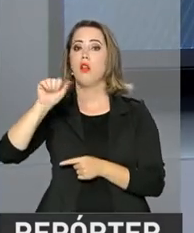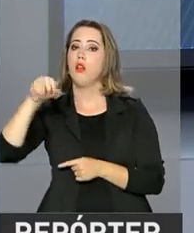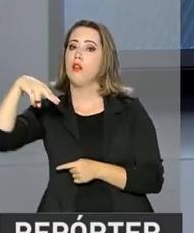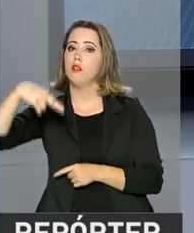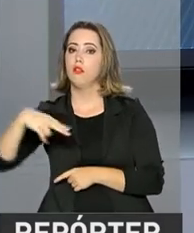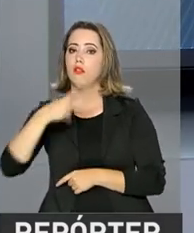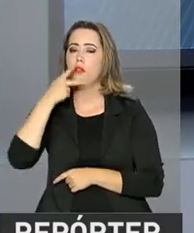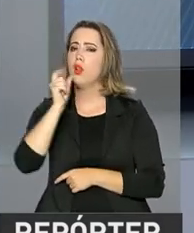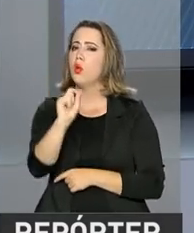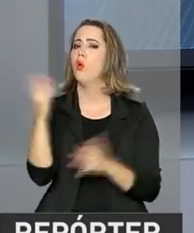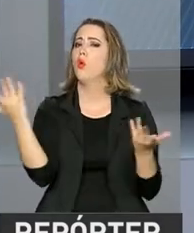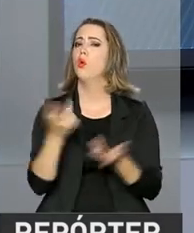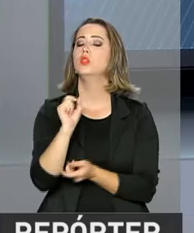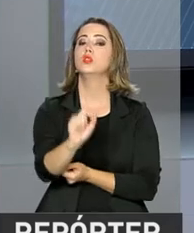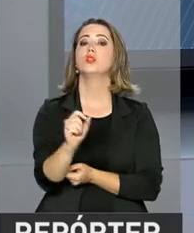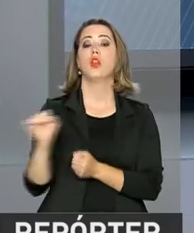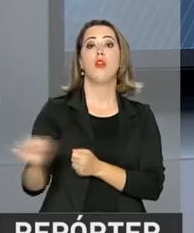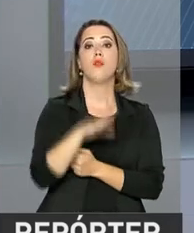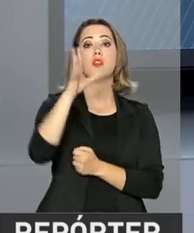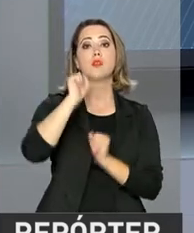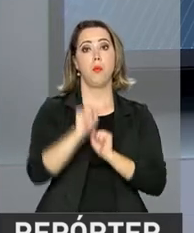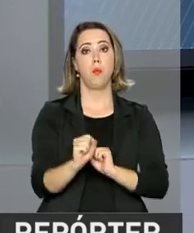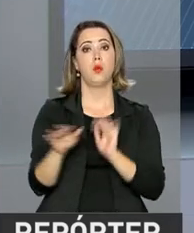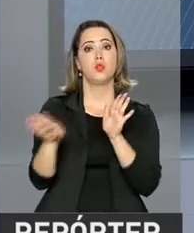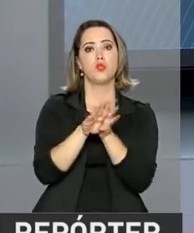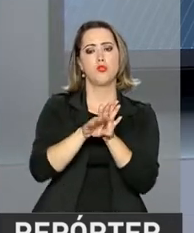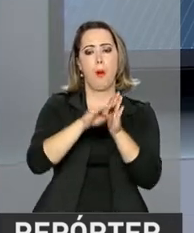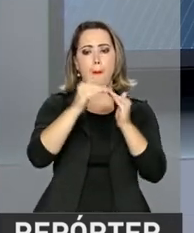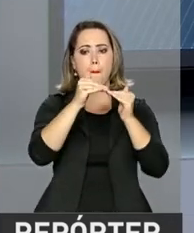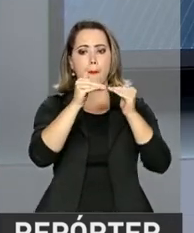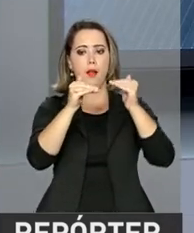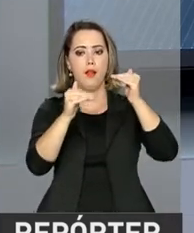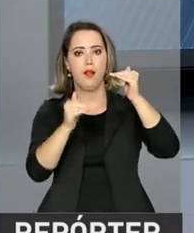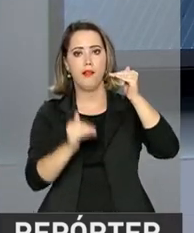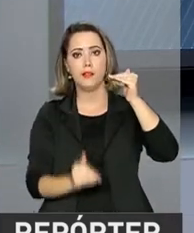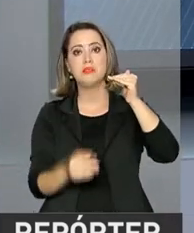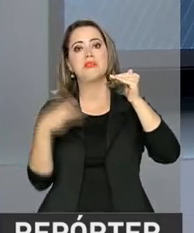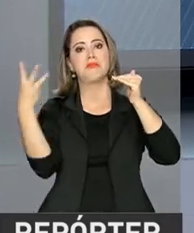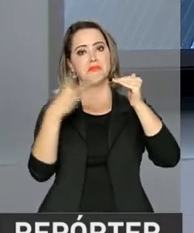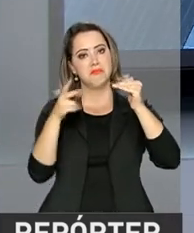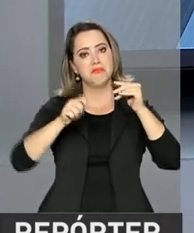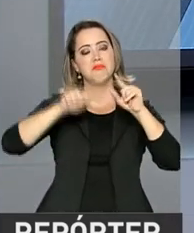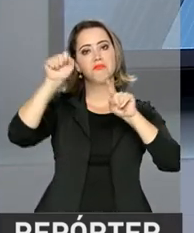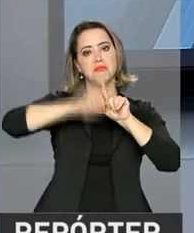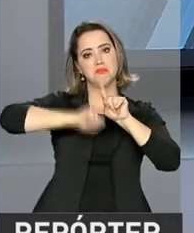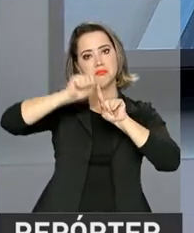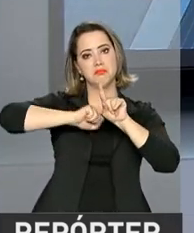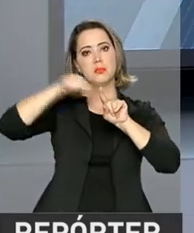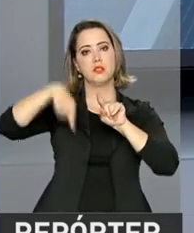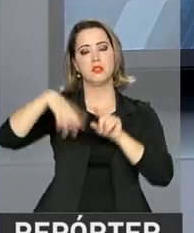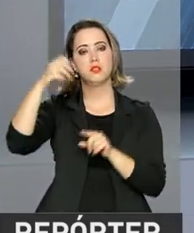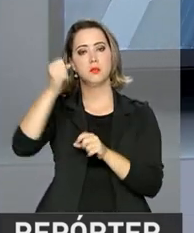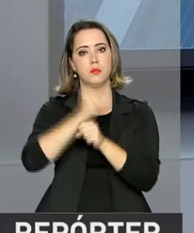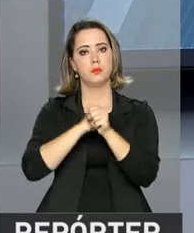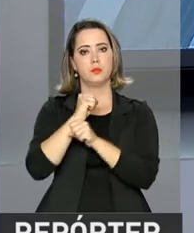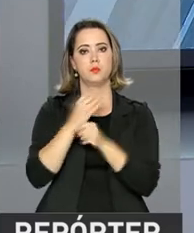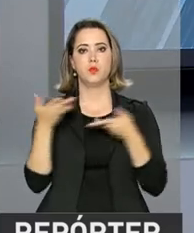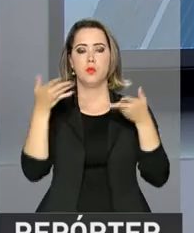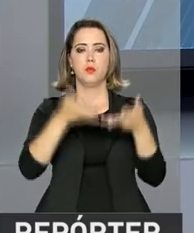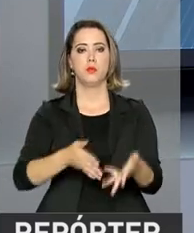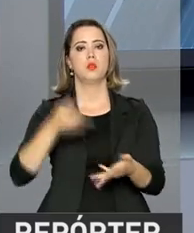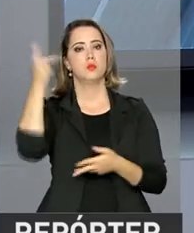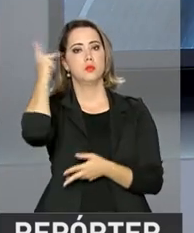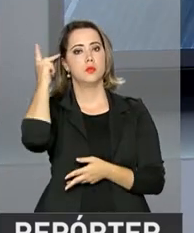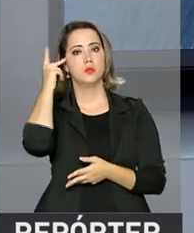destacou hoje que a inflação poderá chegar ao nível mais baixo no terceiro trimestre deste ano ele participou de evento em são